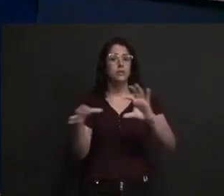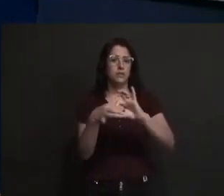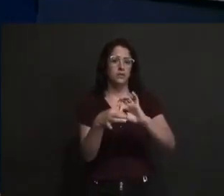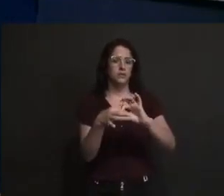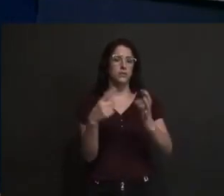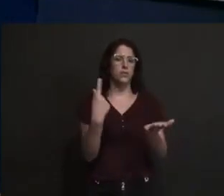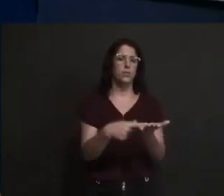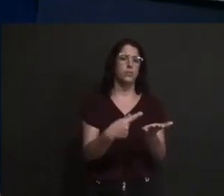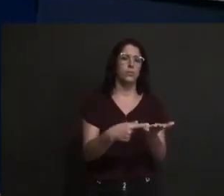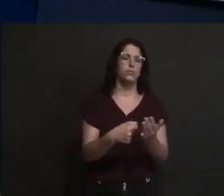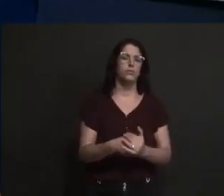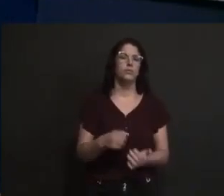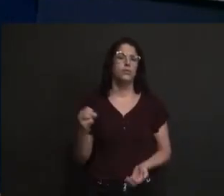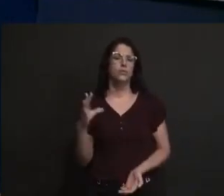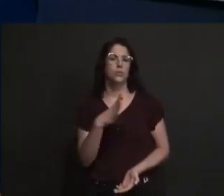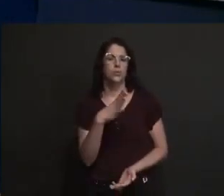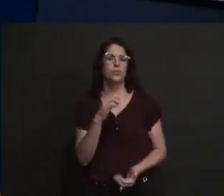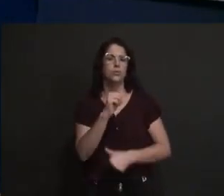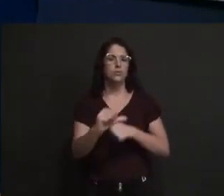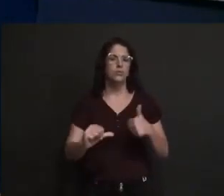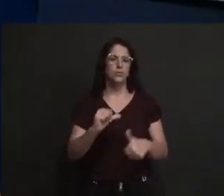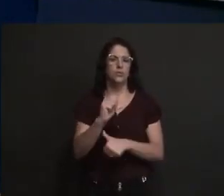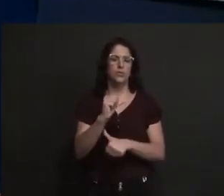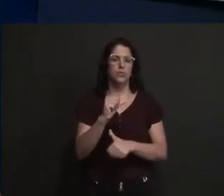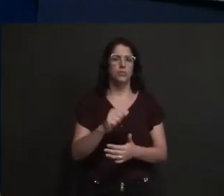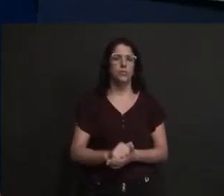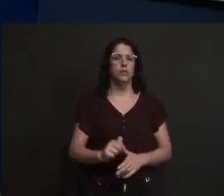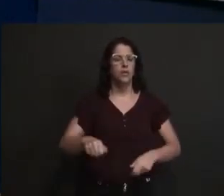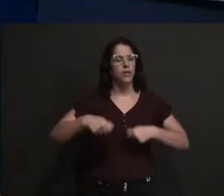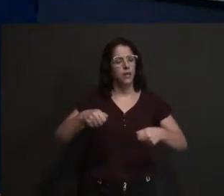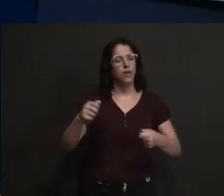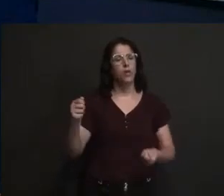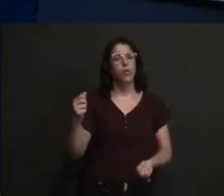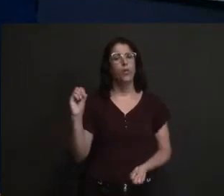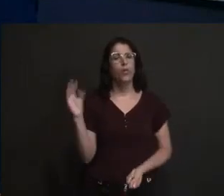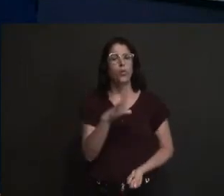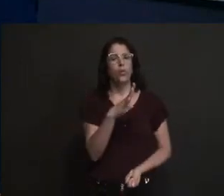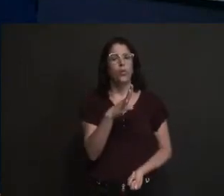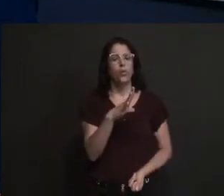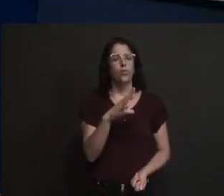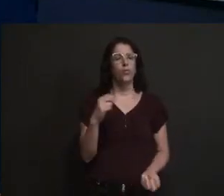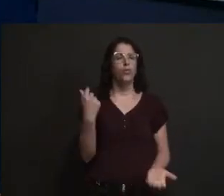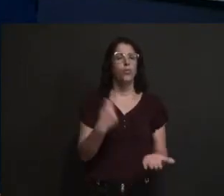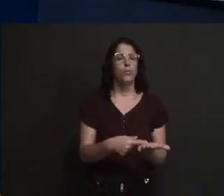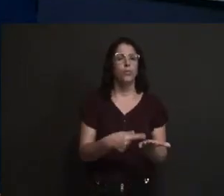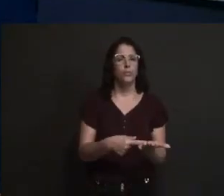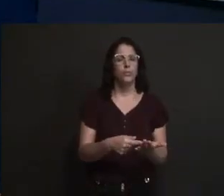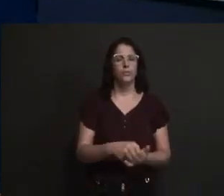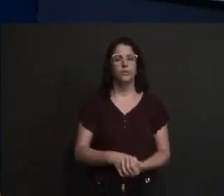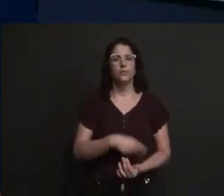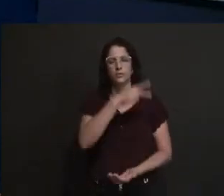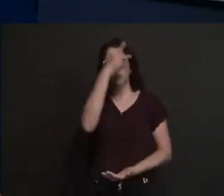motivos. Restaura, Pai, nessa noite. Pai, que cada um possa se levantar